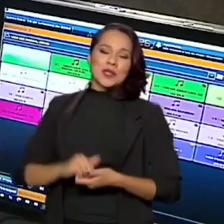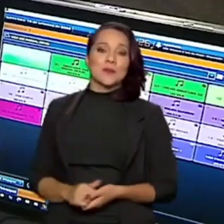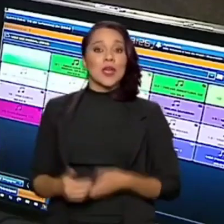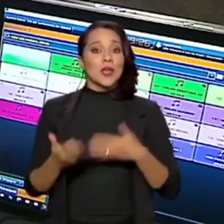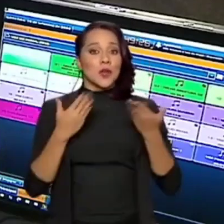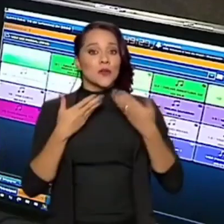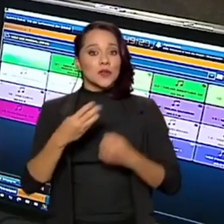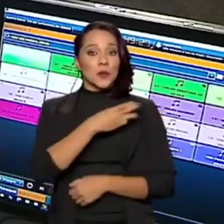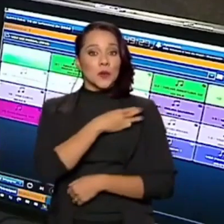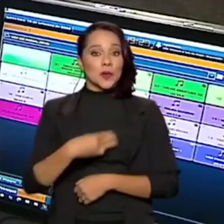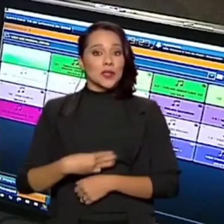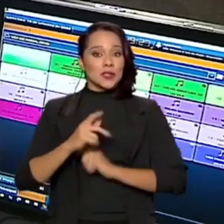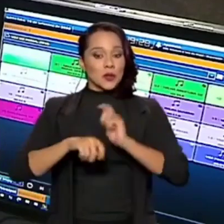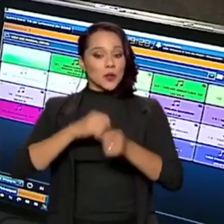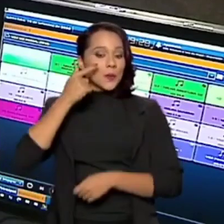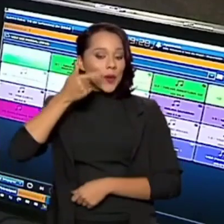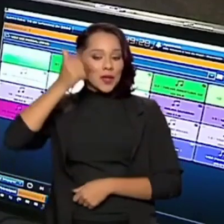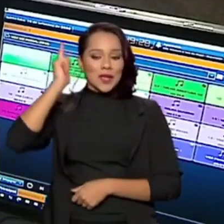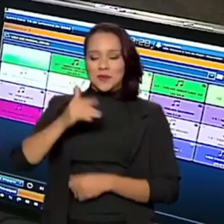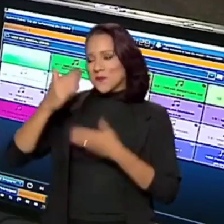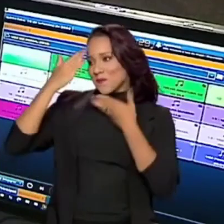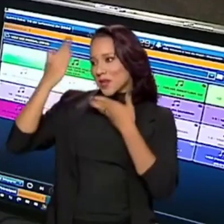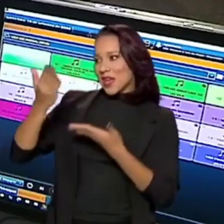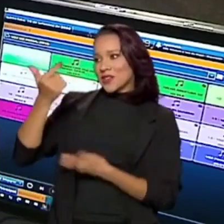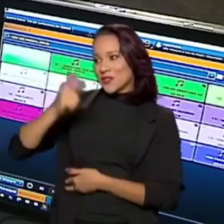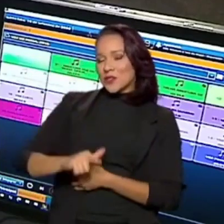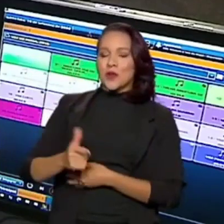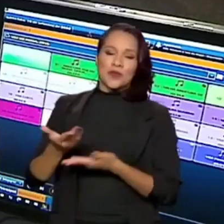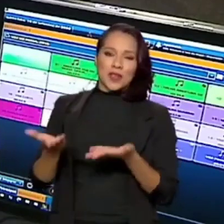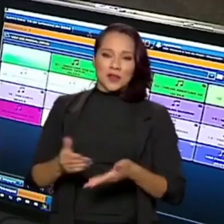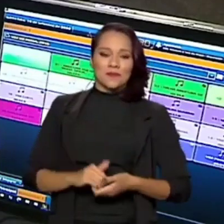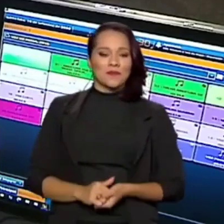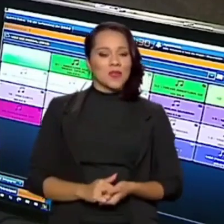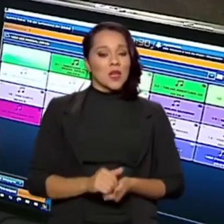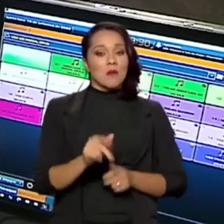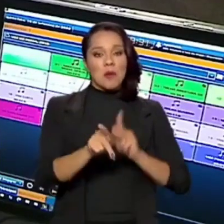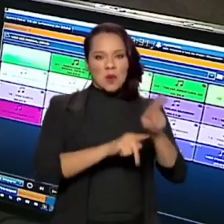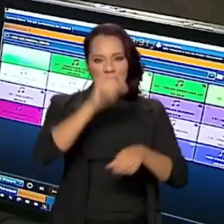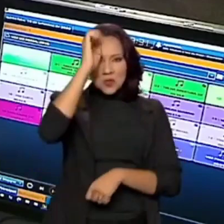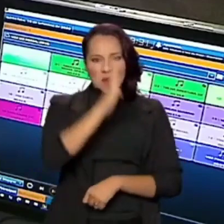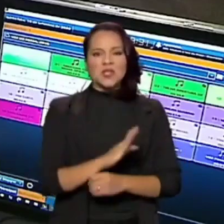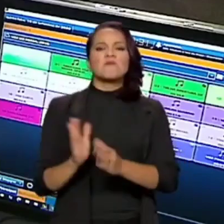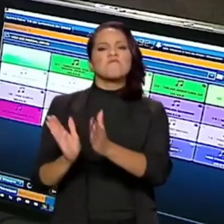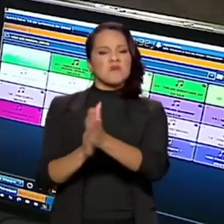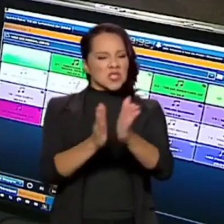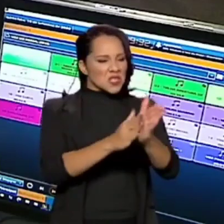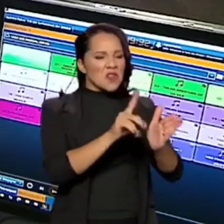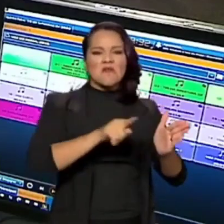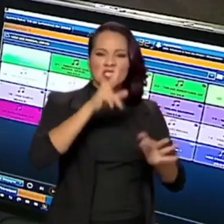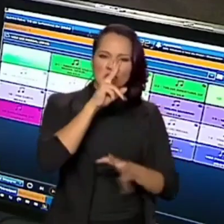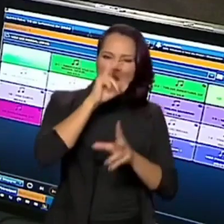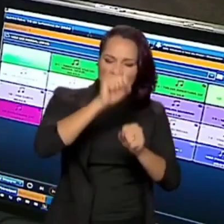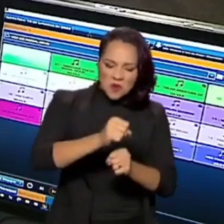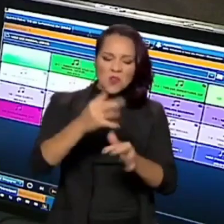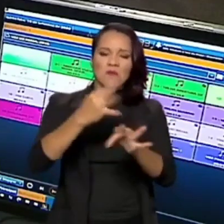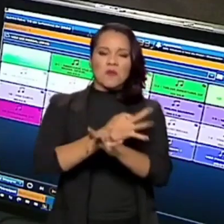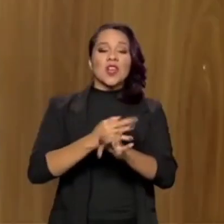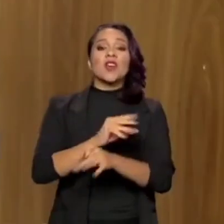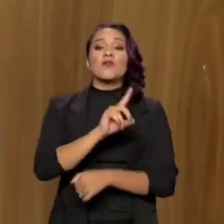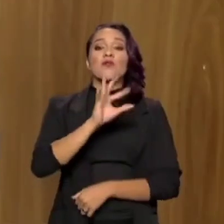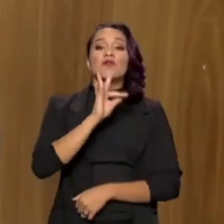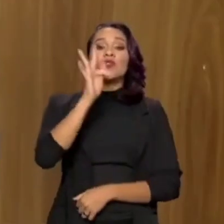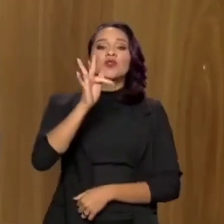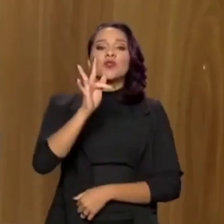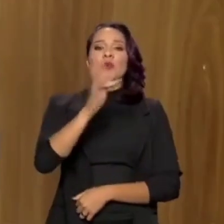com o ministro da Economia, Paulo Guedes. Ministro, muito obrigado novamente pela presença. Brasileiros, parabéns pela força, pela resiliência. Dias melhores